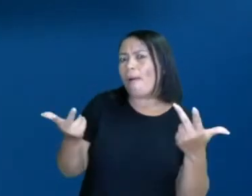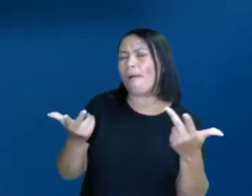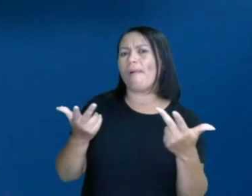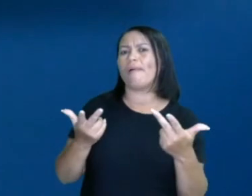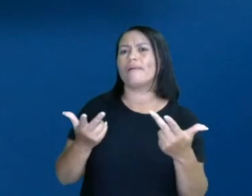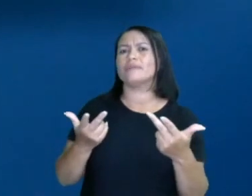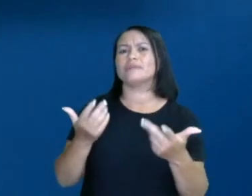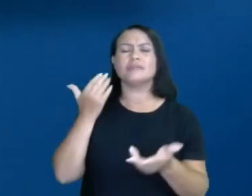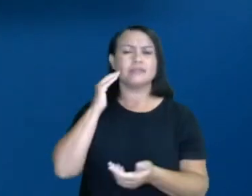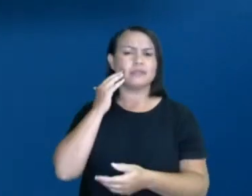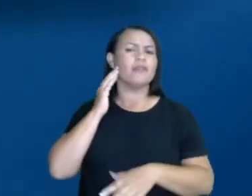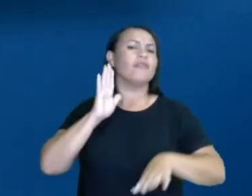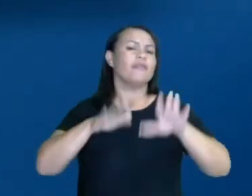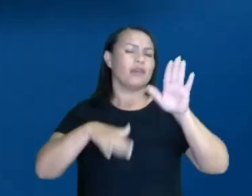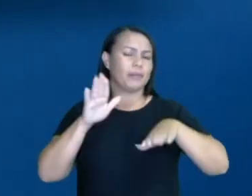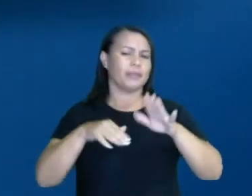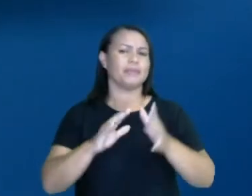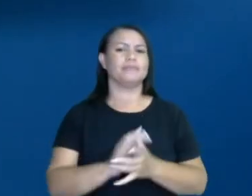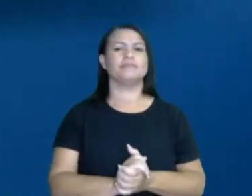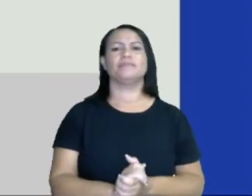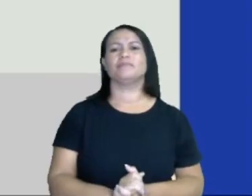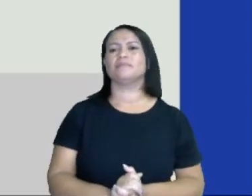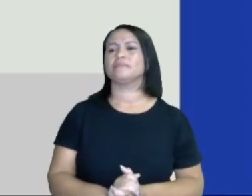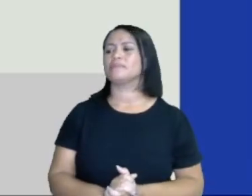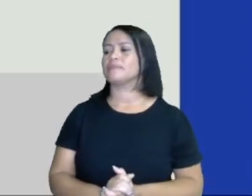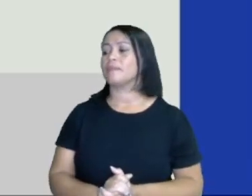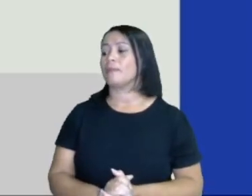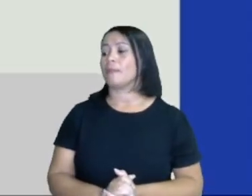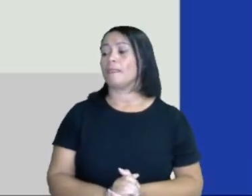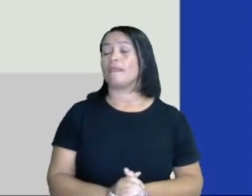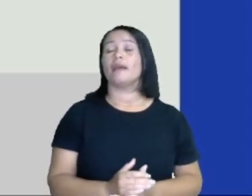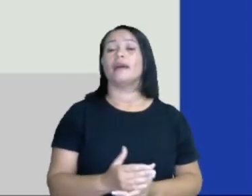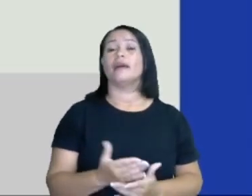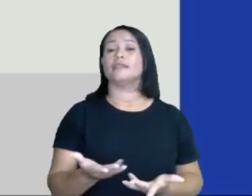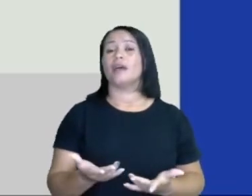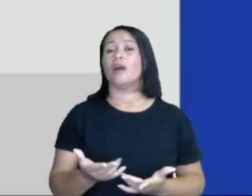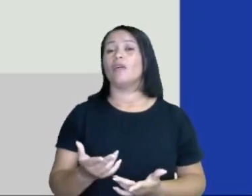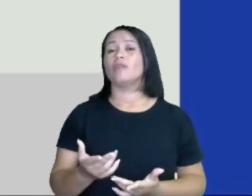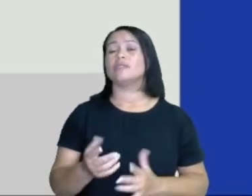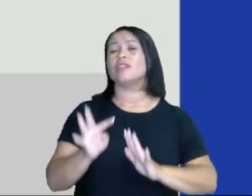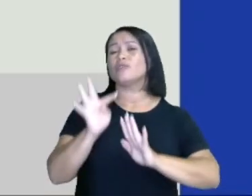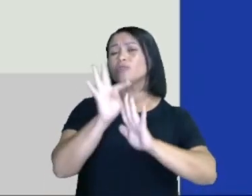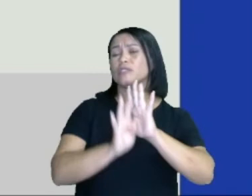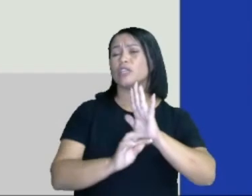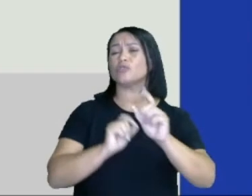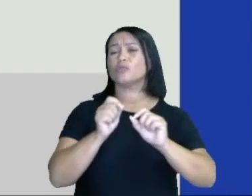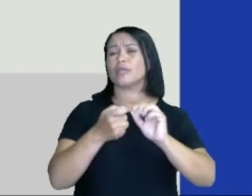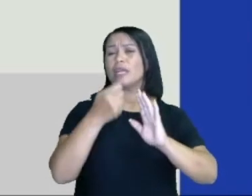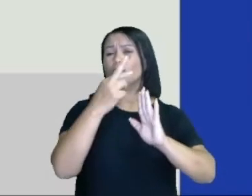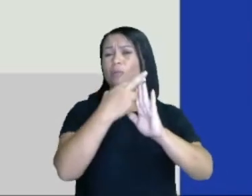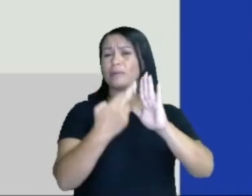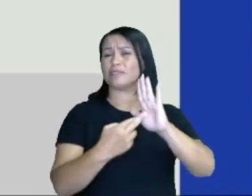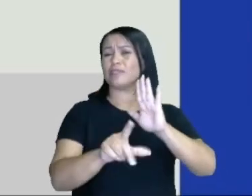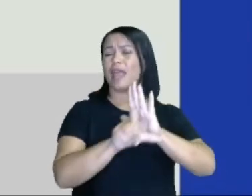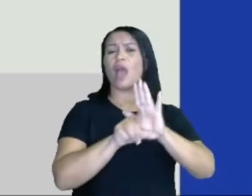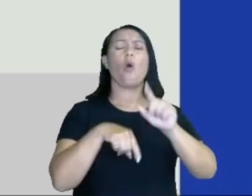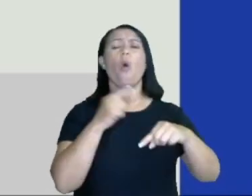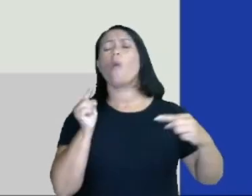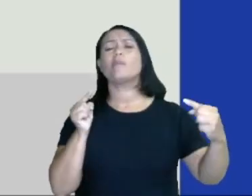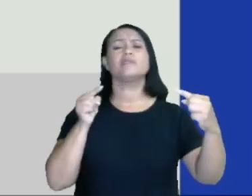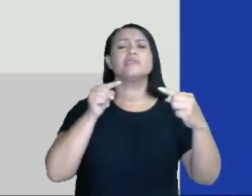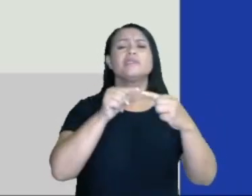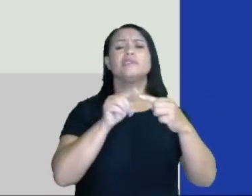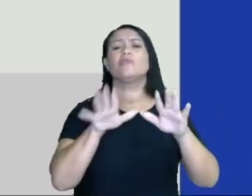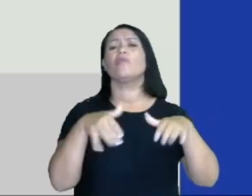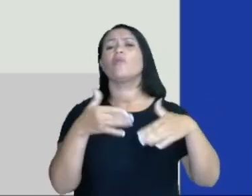uma crítica? Enfim, em se tratando dos textos normativos e legais, qual o objetivo desse tipo de texto?